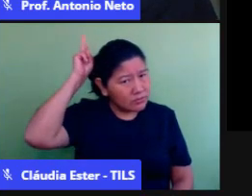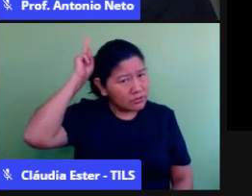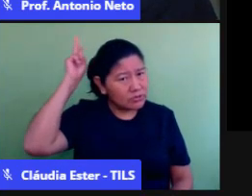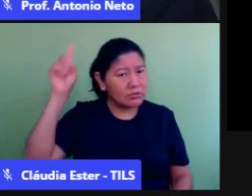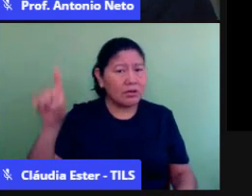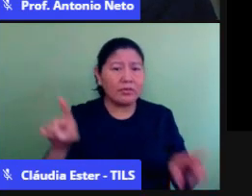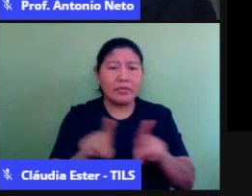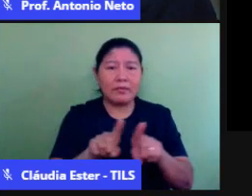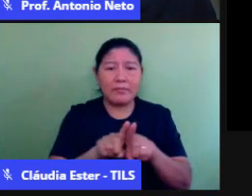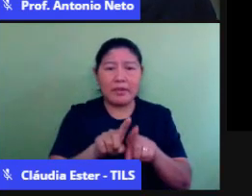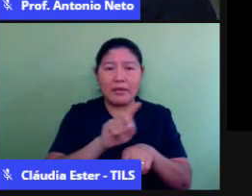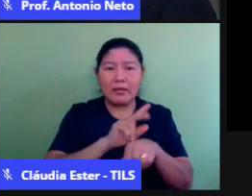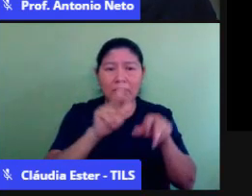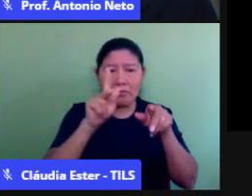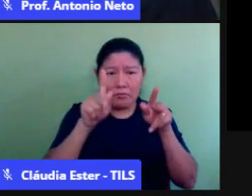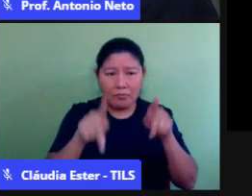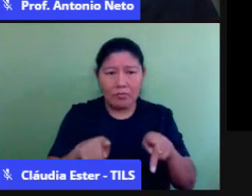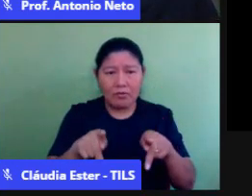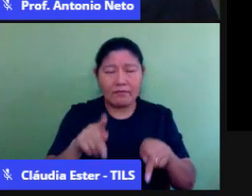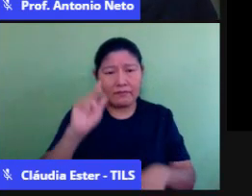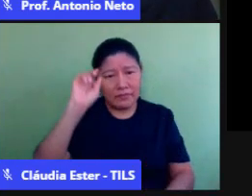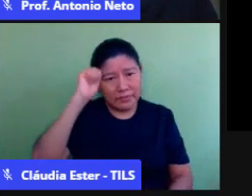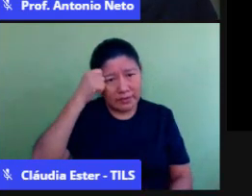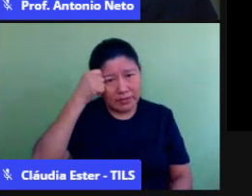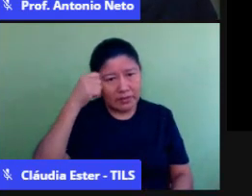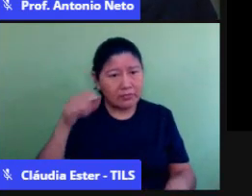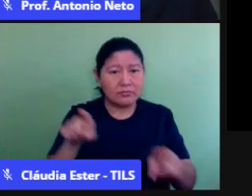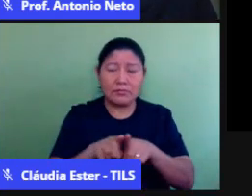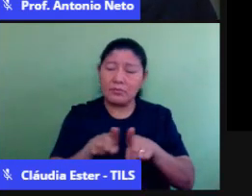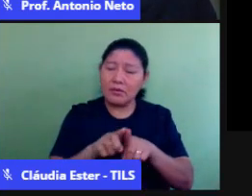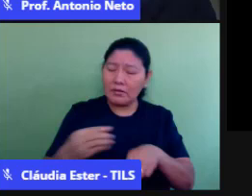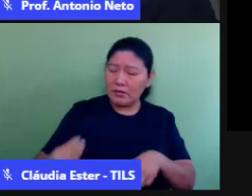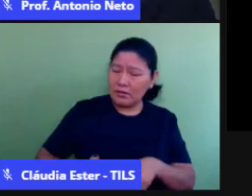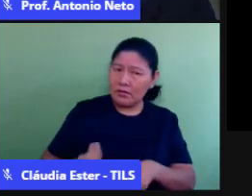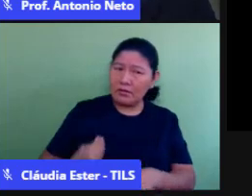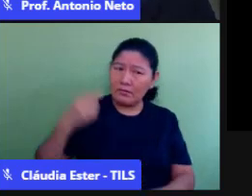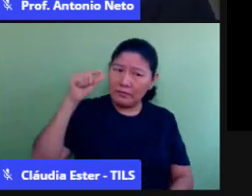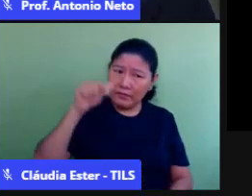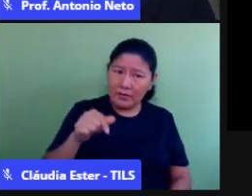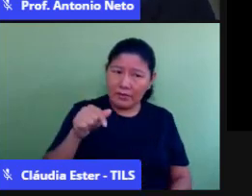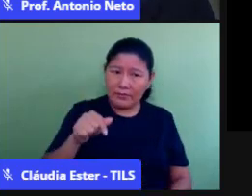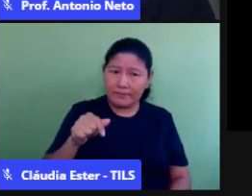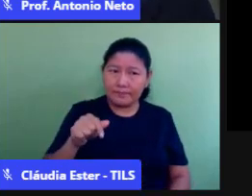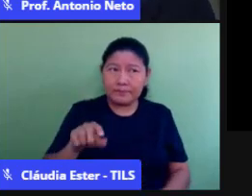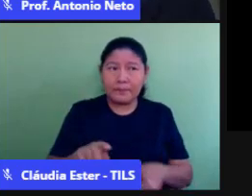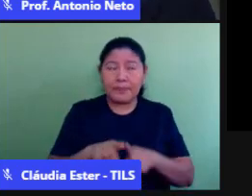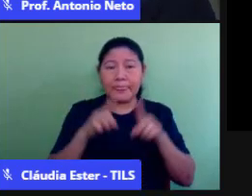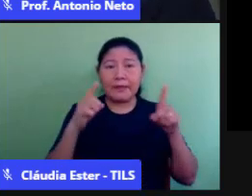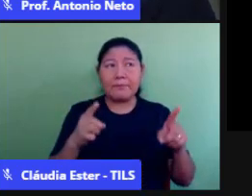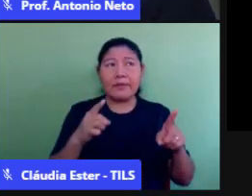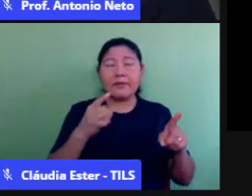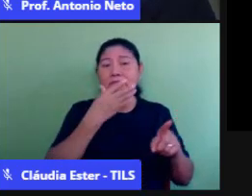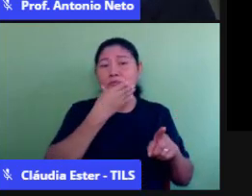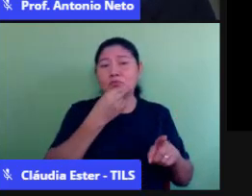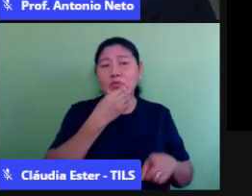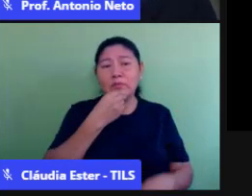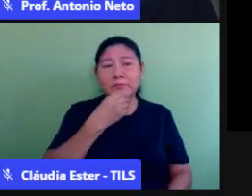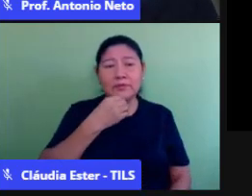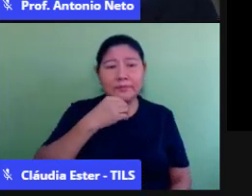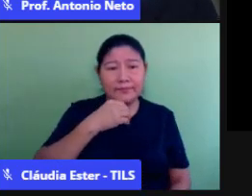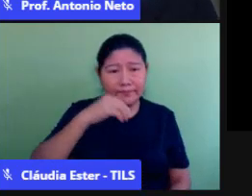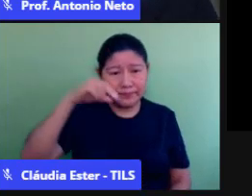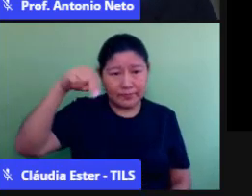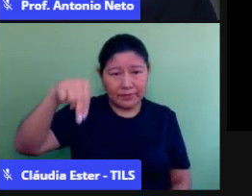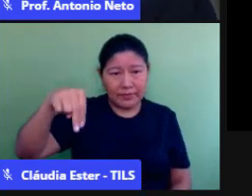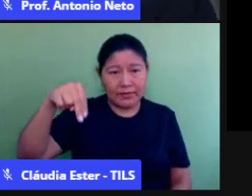na Guerra do Paraguai, que ficaram por aqui. E ele encontrou Nepomuceno, deixou em responsabilidade essas